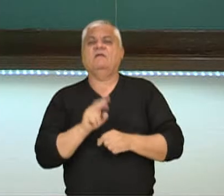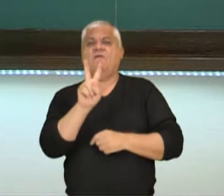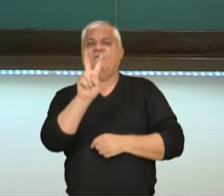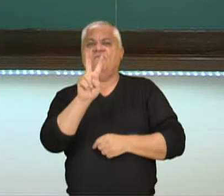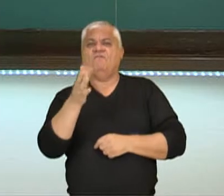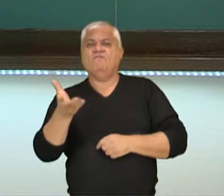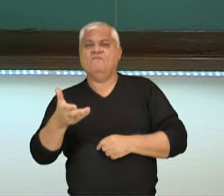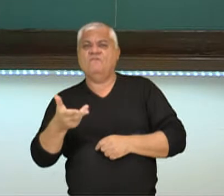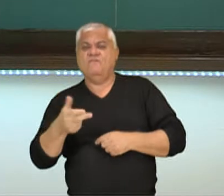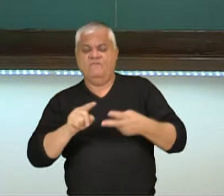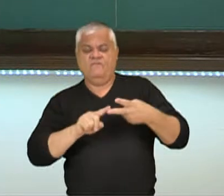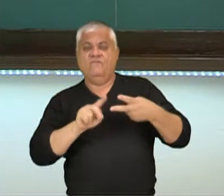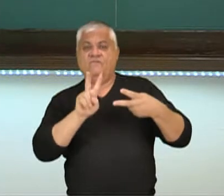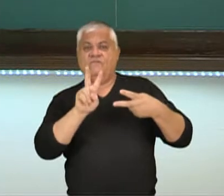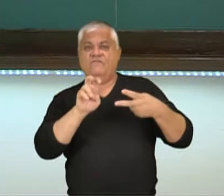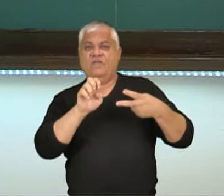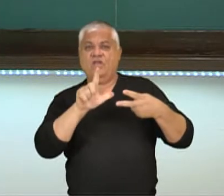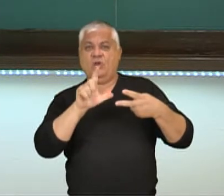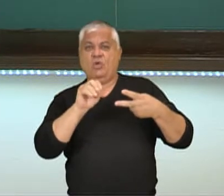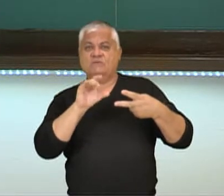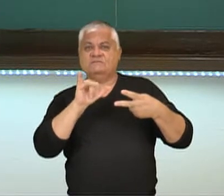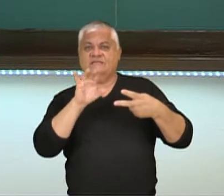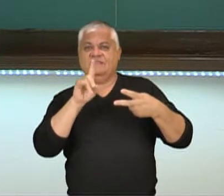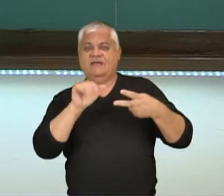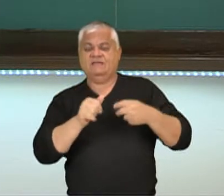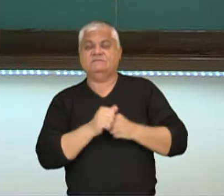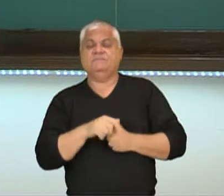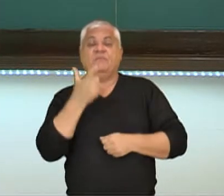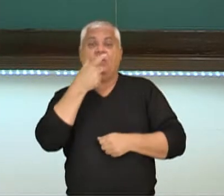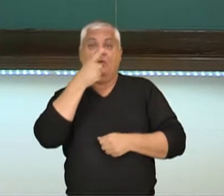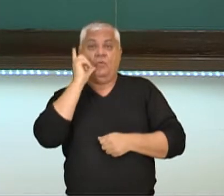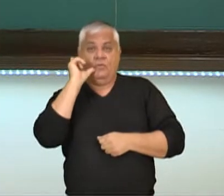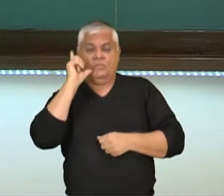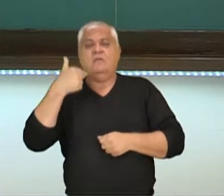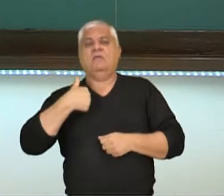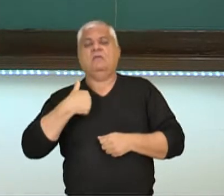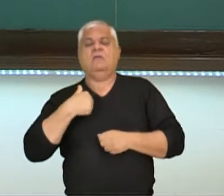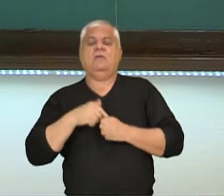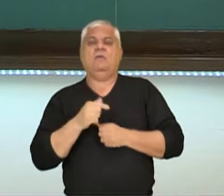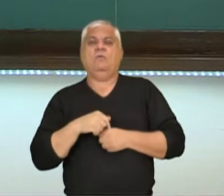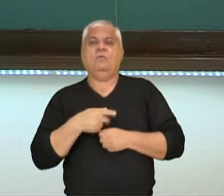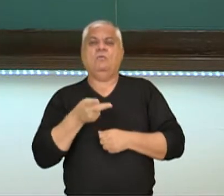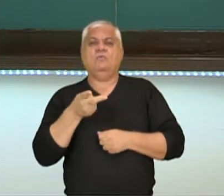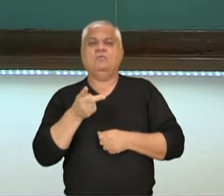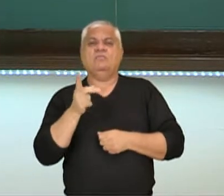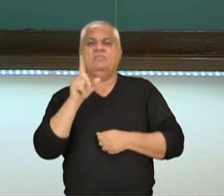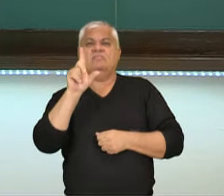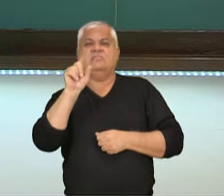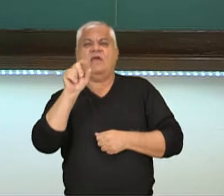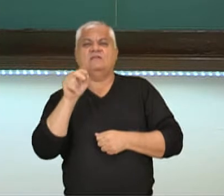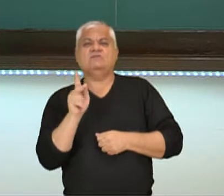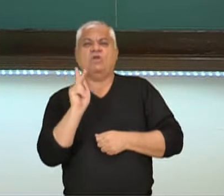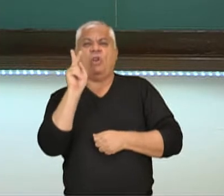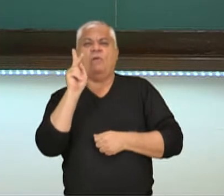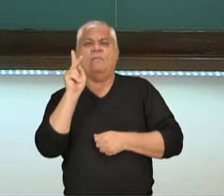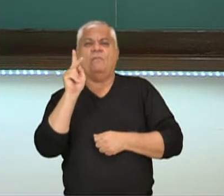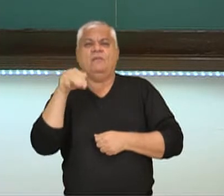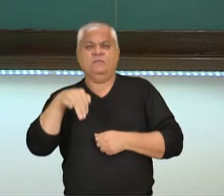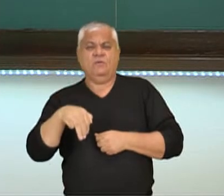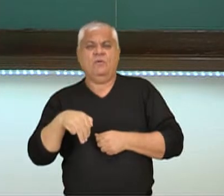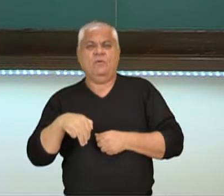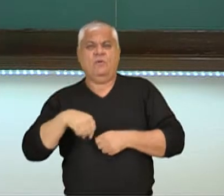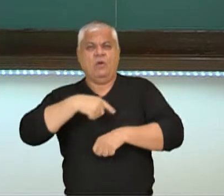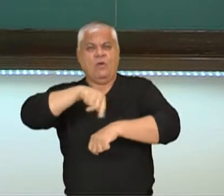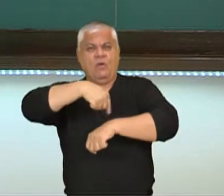velocidade. Se alguém te falar assim, ontem eu estava a 10 km por hora, Essa informação, ela